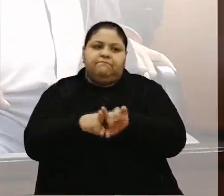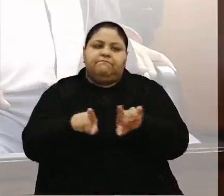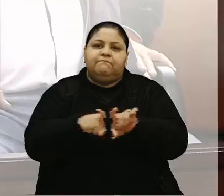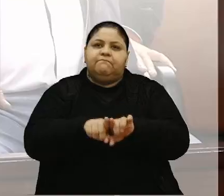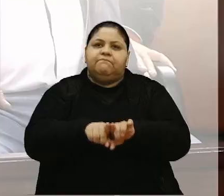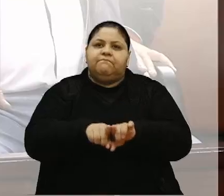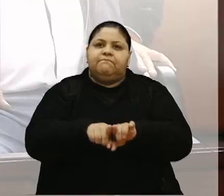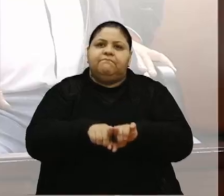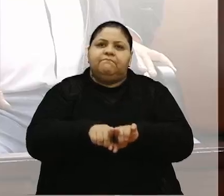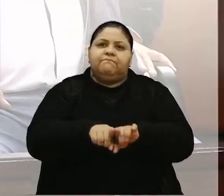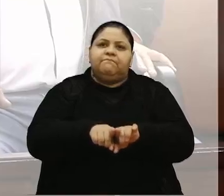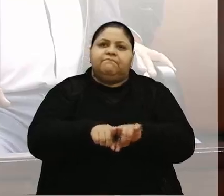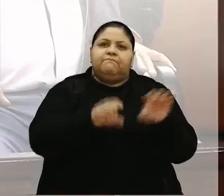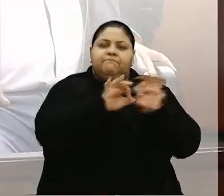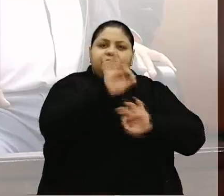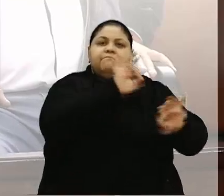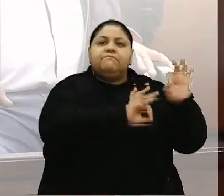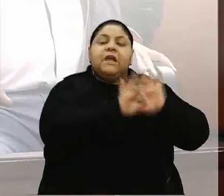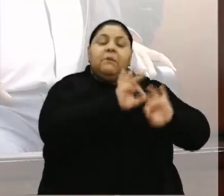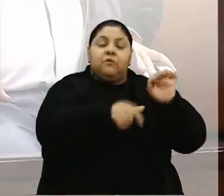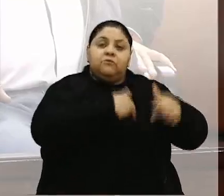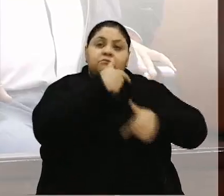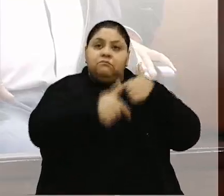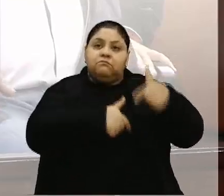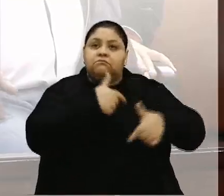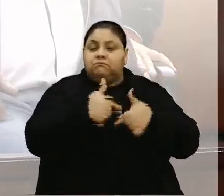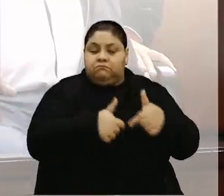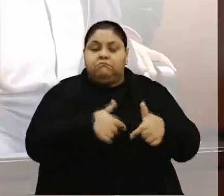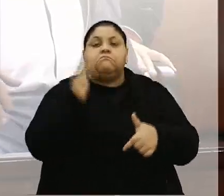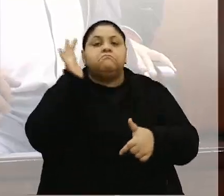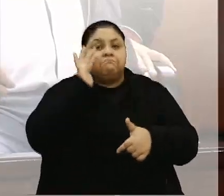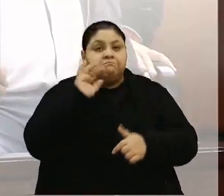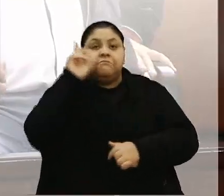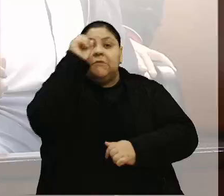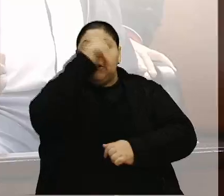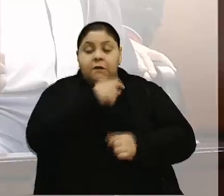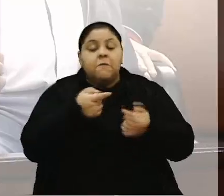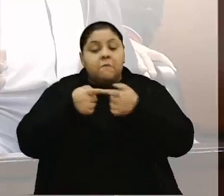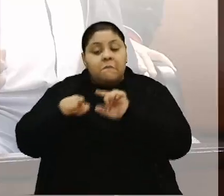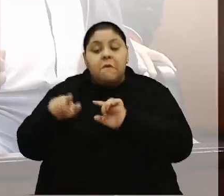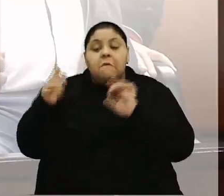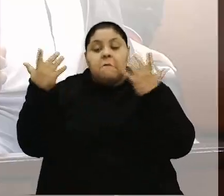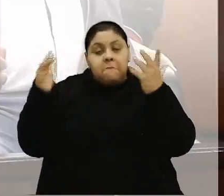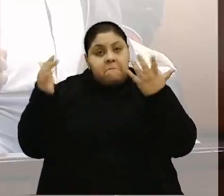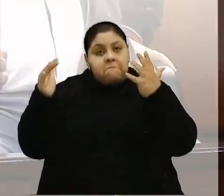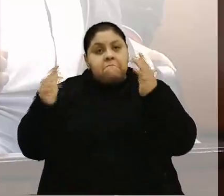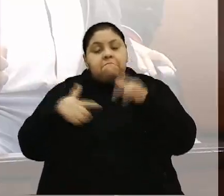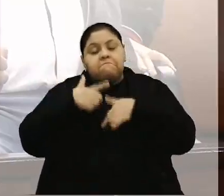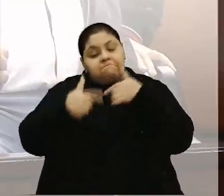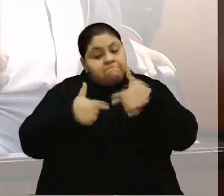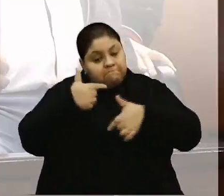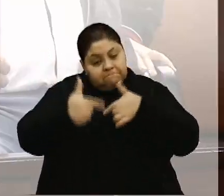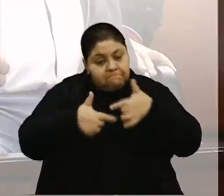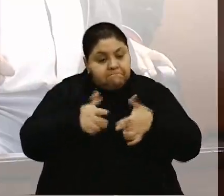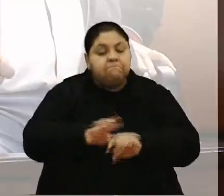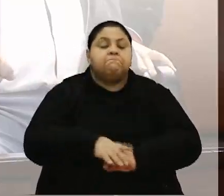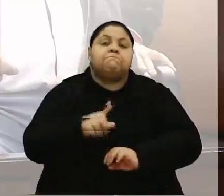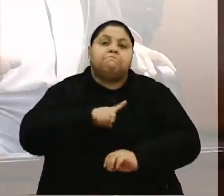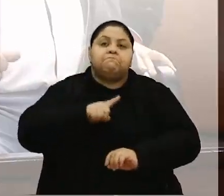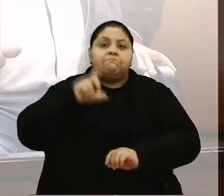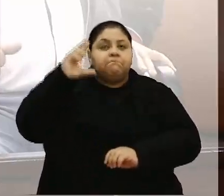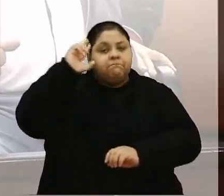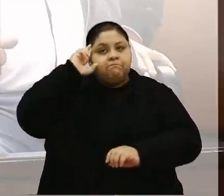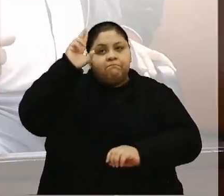é fácil organizar, é um trabalho bem árduo, um trabalho difícil, mas te parabenizo pelo teu trabalho. Temos o diretor